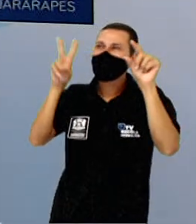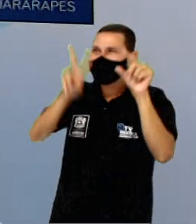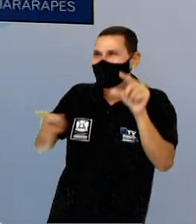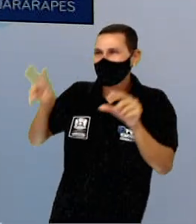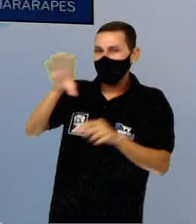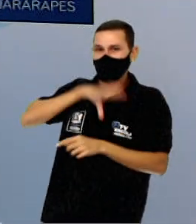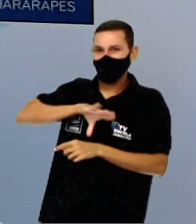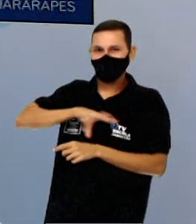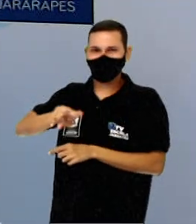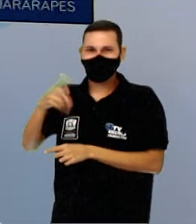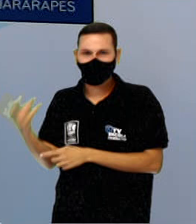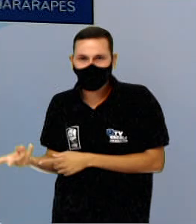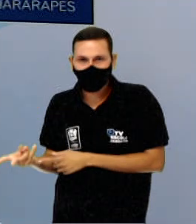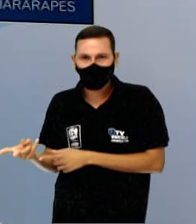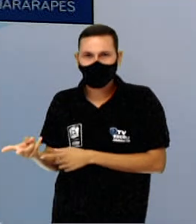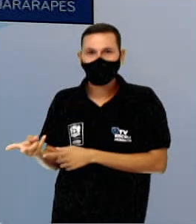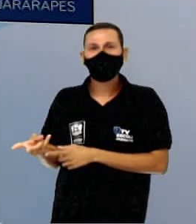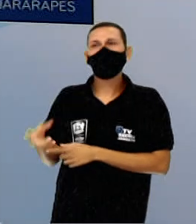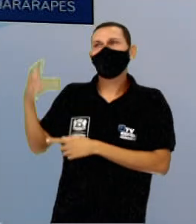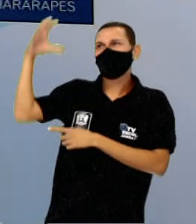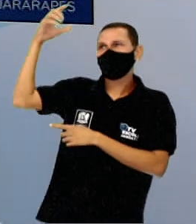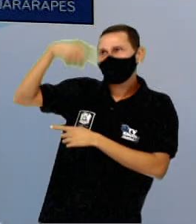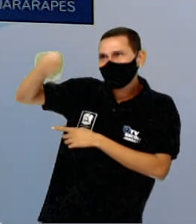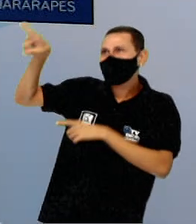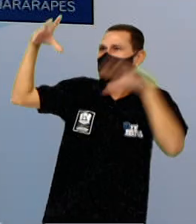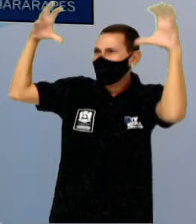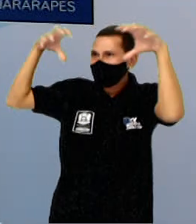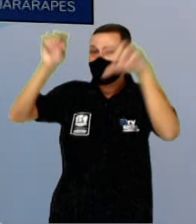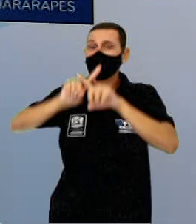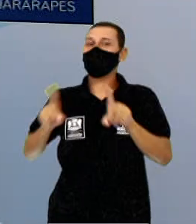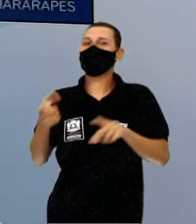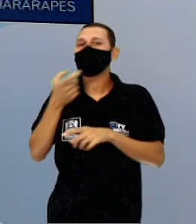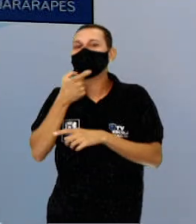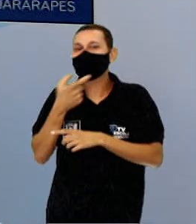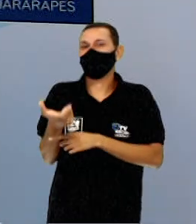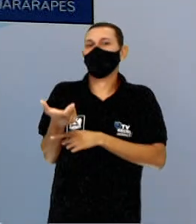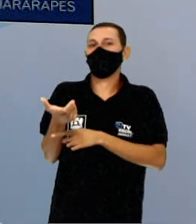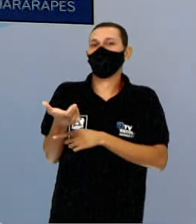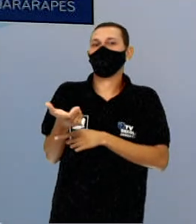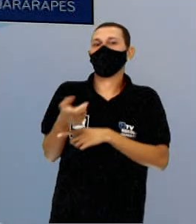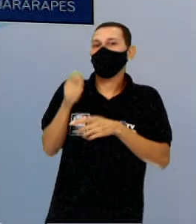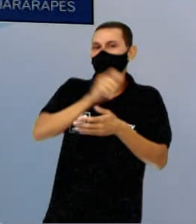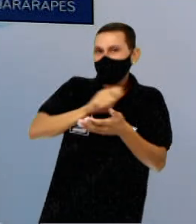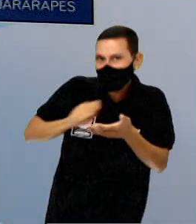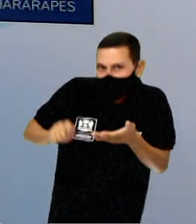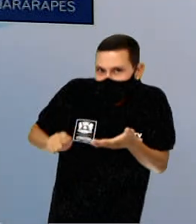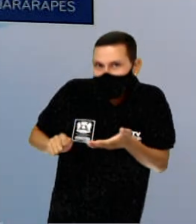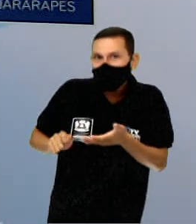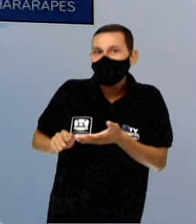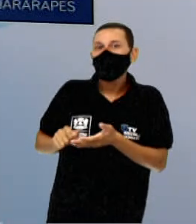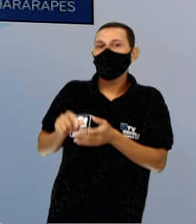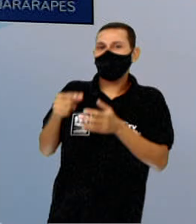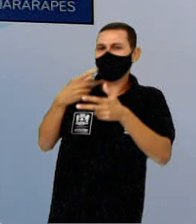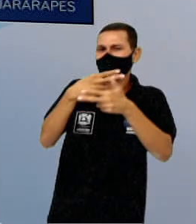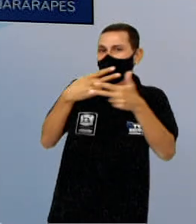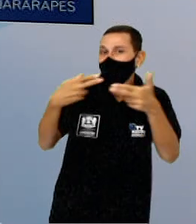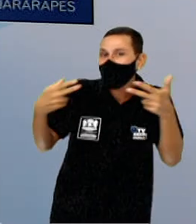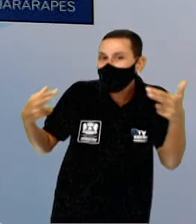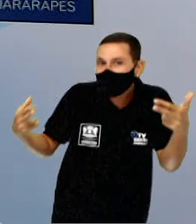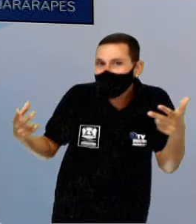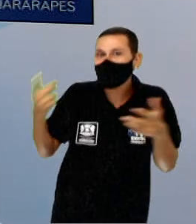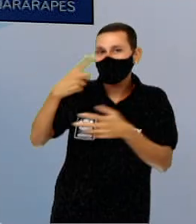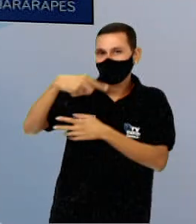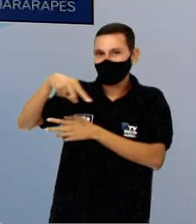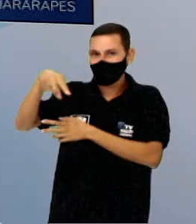português gente traduz vai chover mas a igreja a gente tem que colocar isso vai chover colocamos o pronome